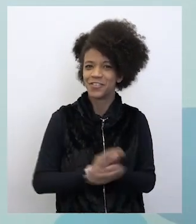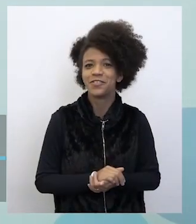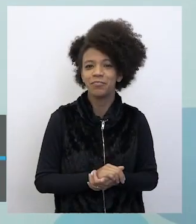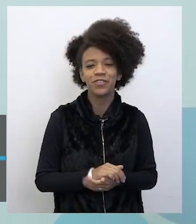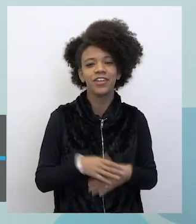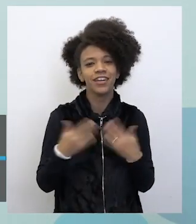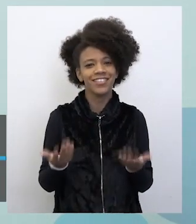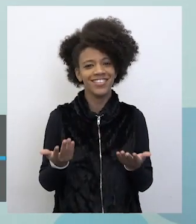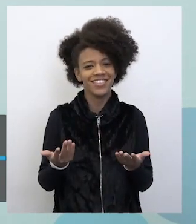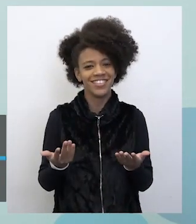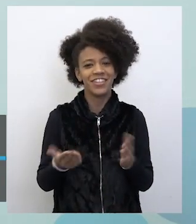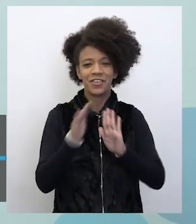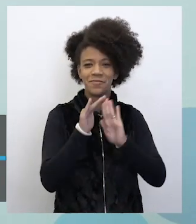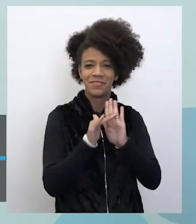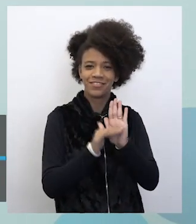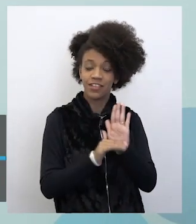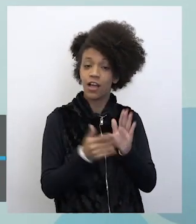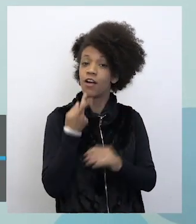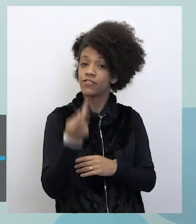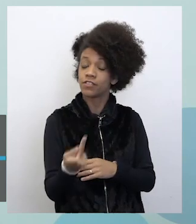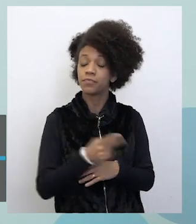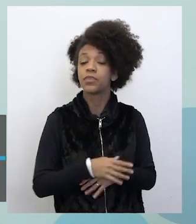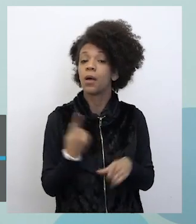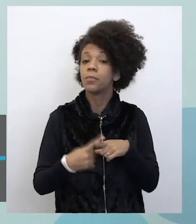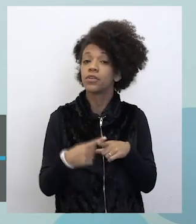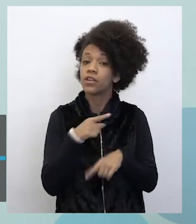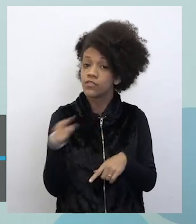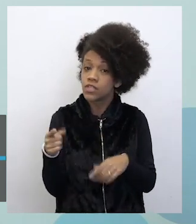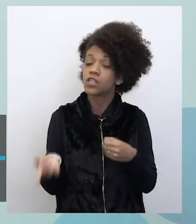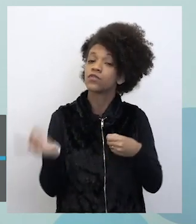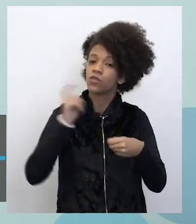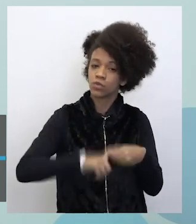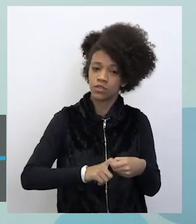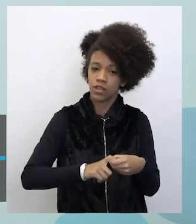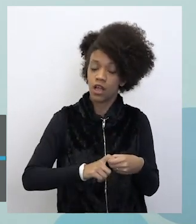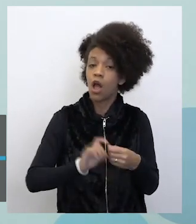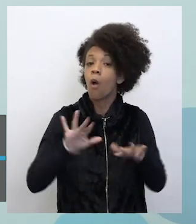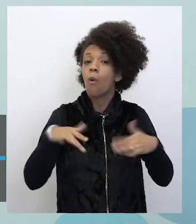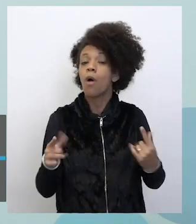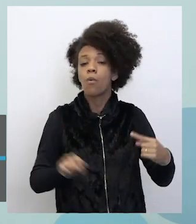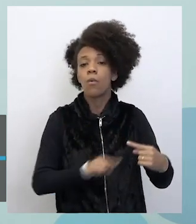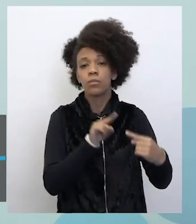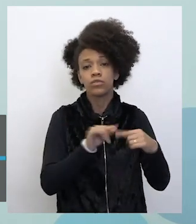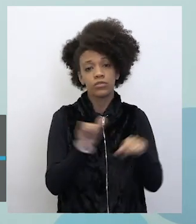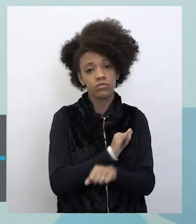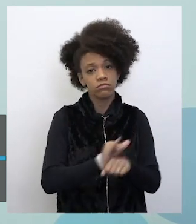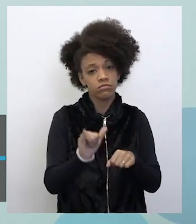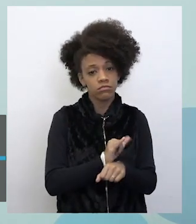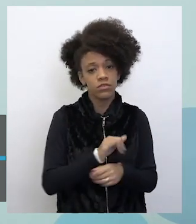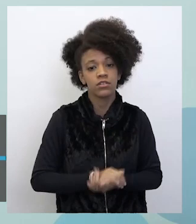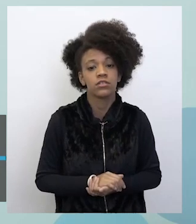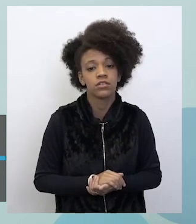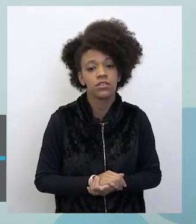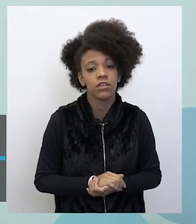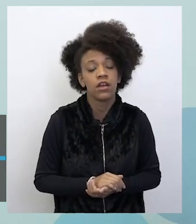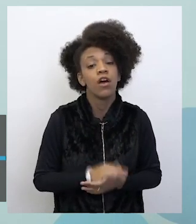vou dar um tempo maior para vocês. Porque vocês vão retomar qual é a rubrica de vocês, que vocês estão fazendo, vão